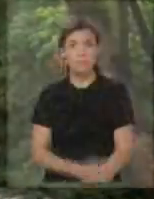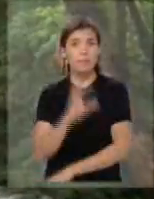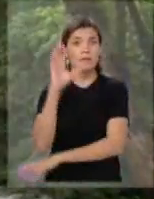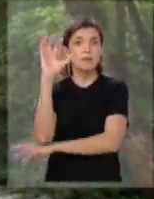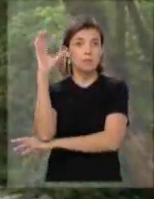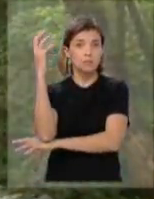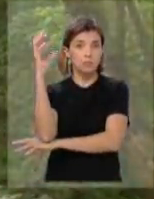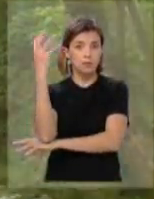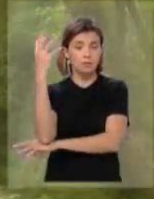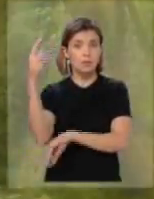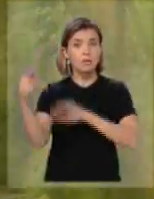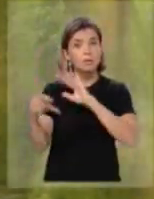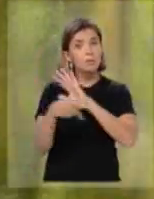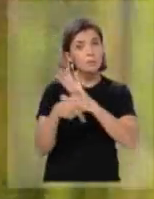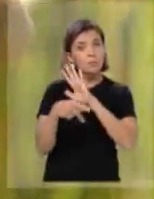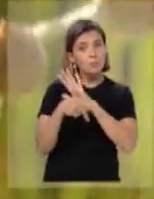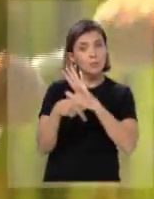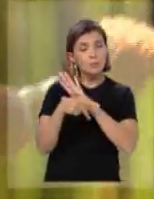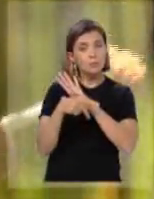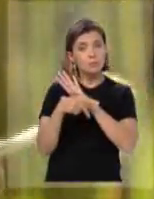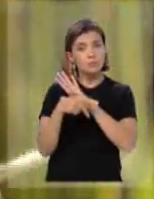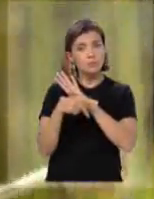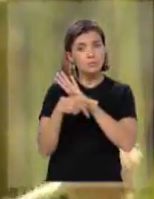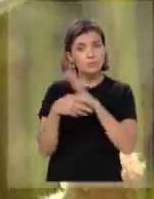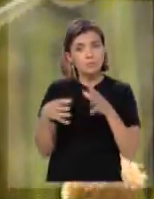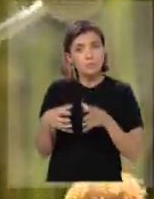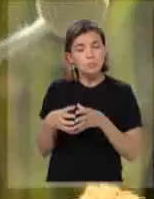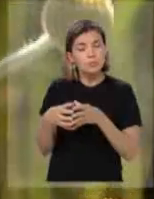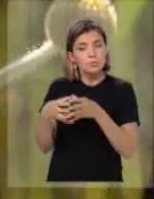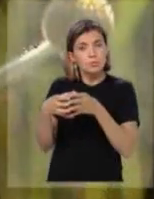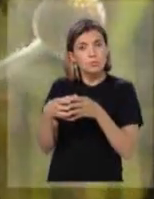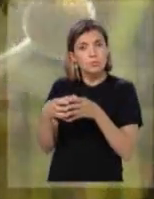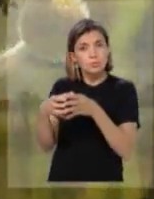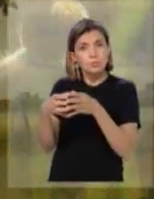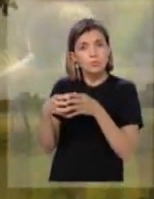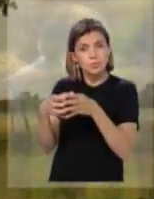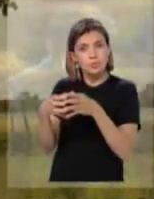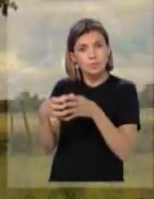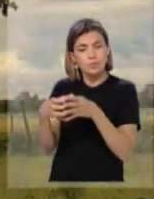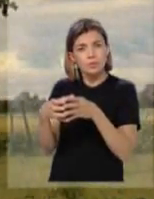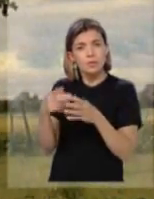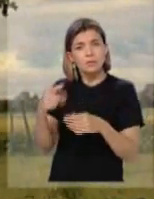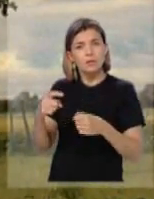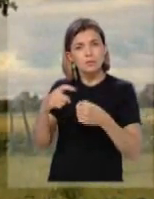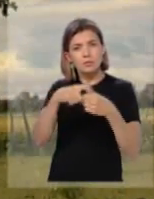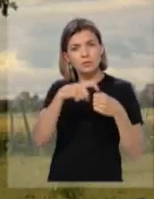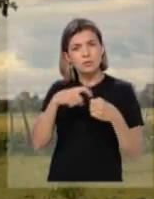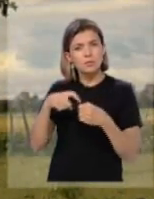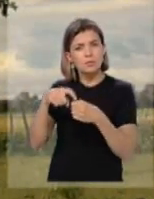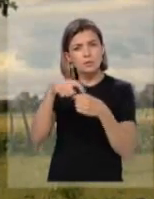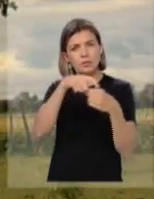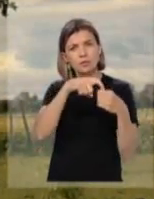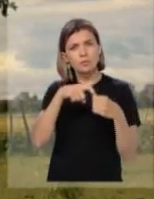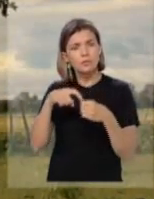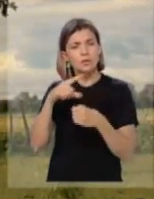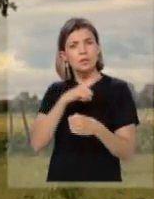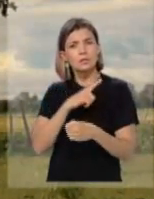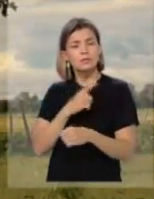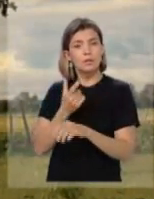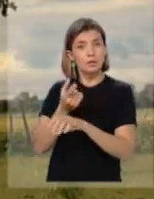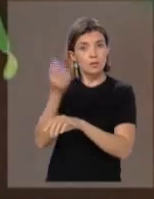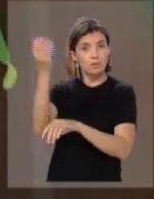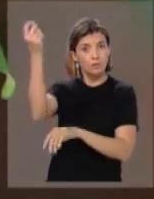As plantas pertencem ao reino plantai. Elas são organismos eucariontes pluricelulares